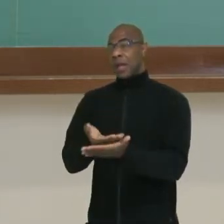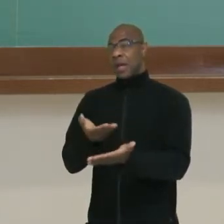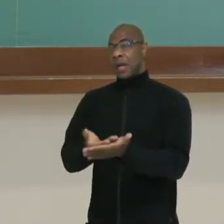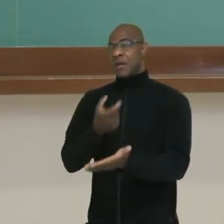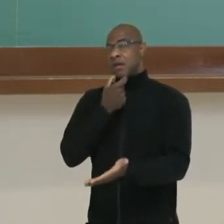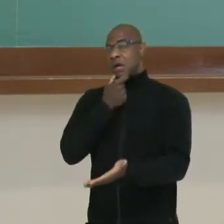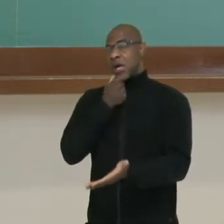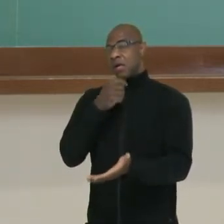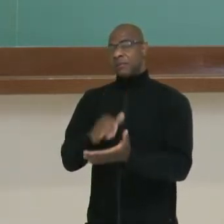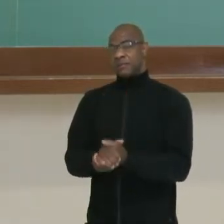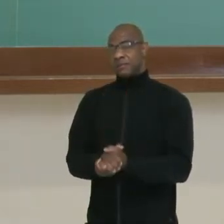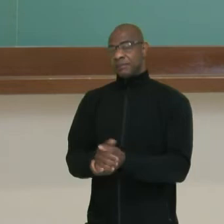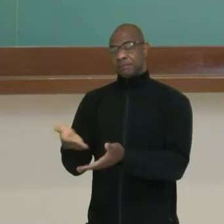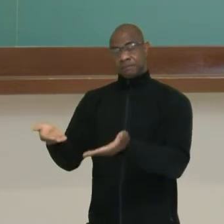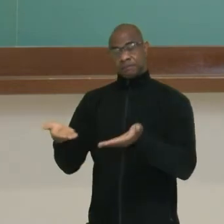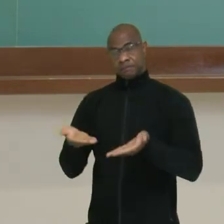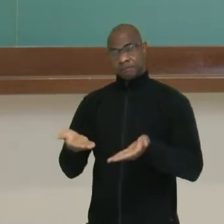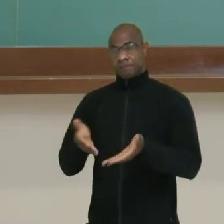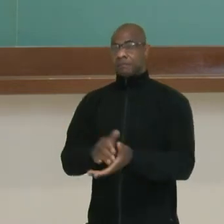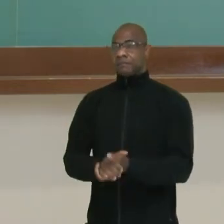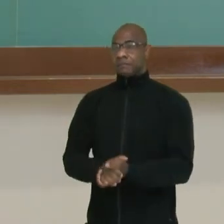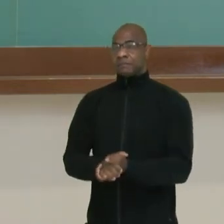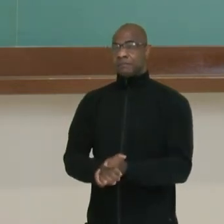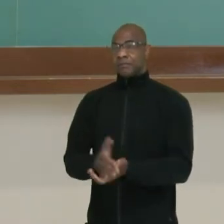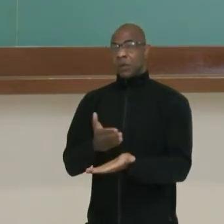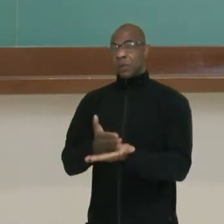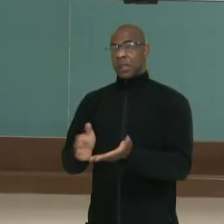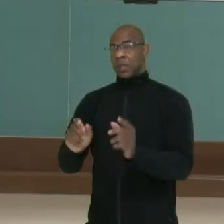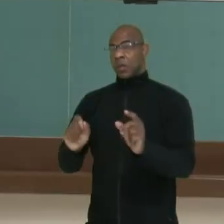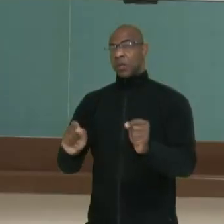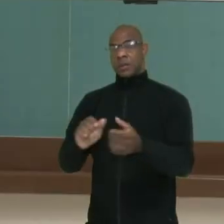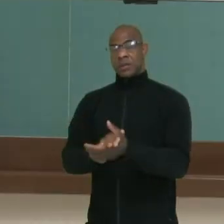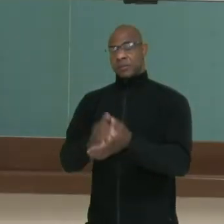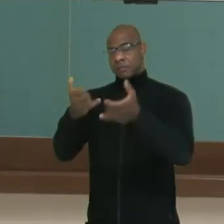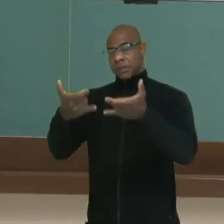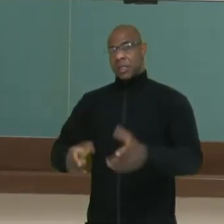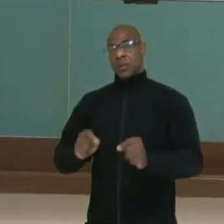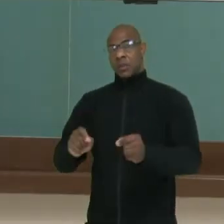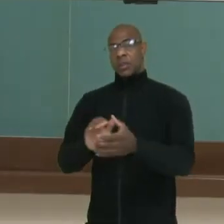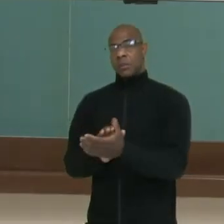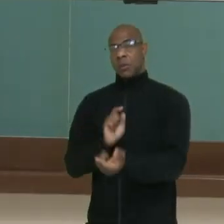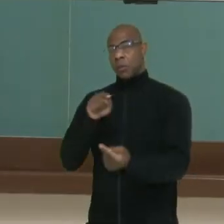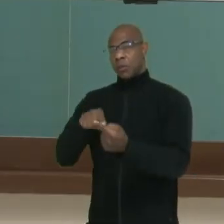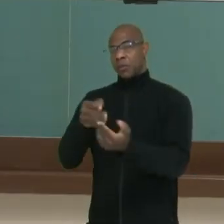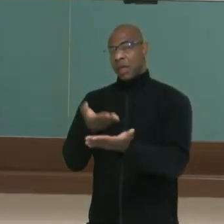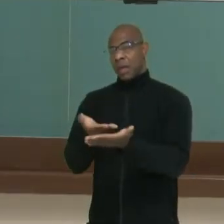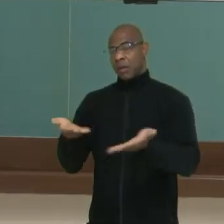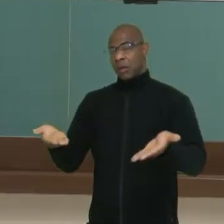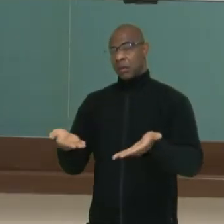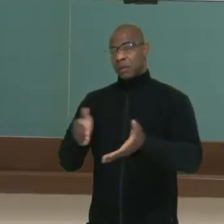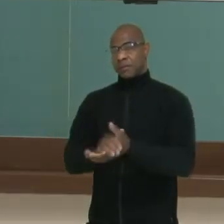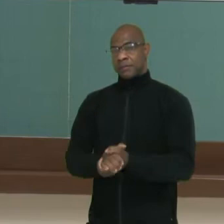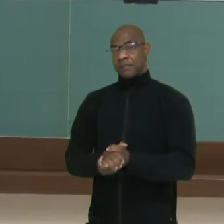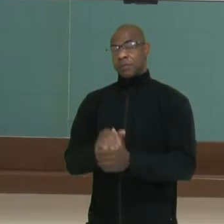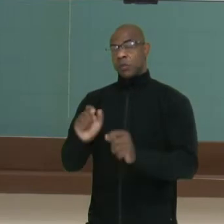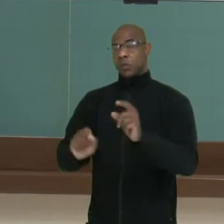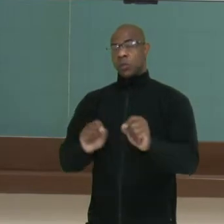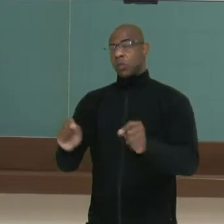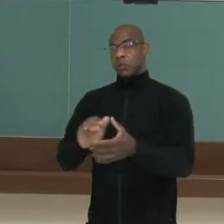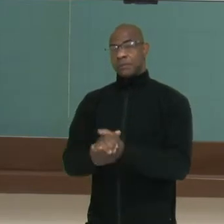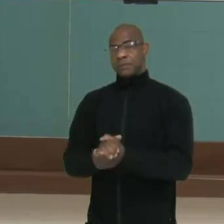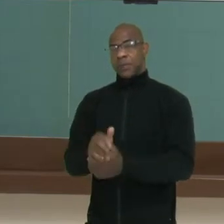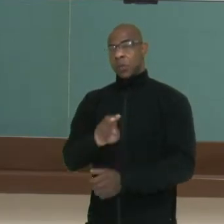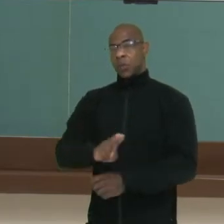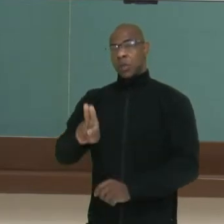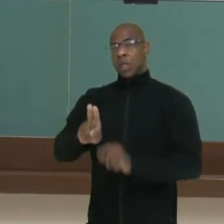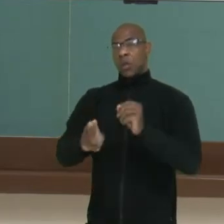inglês. Vocês são todos bem-vindos. E vamos começar falando sobre o objetivo dessa aula, que é fazer uso da